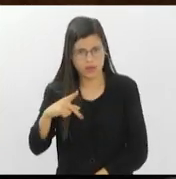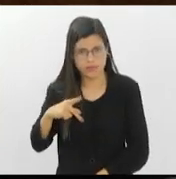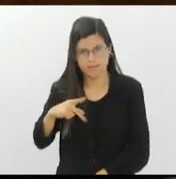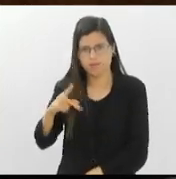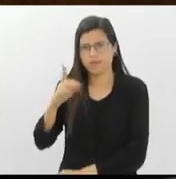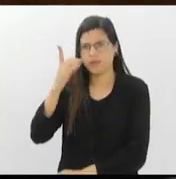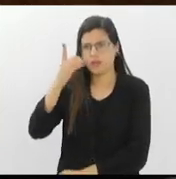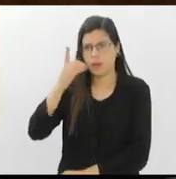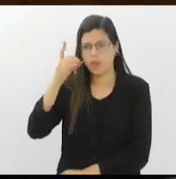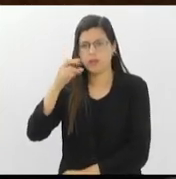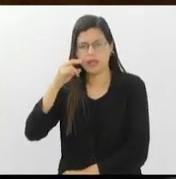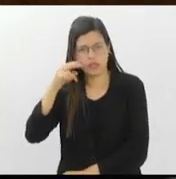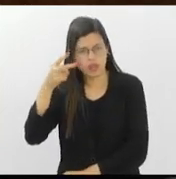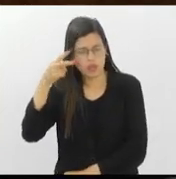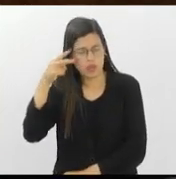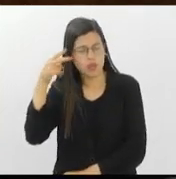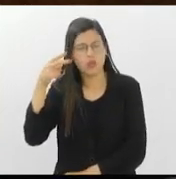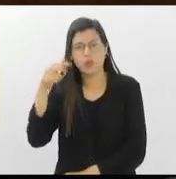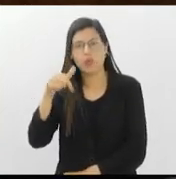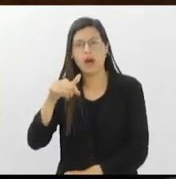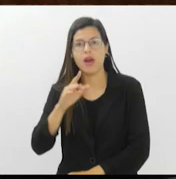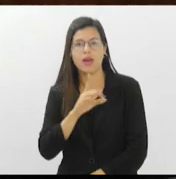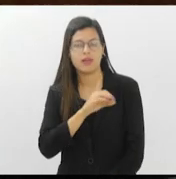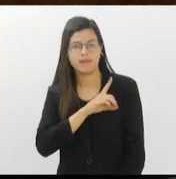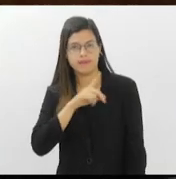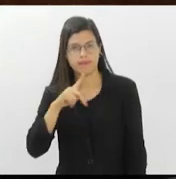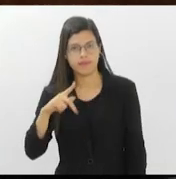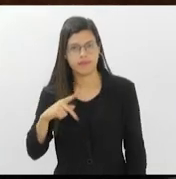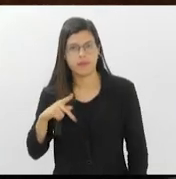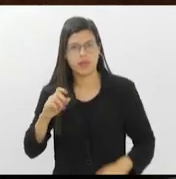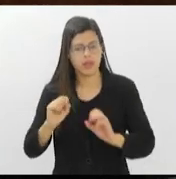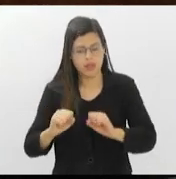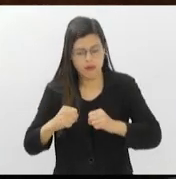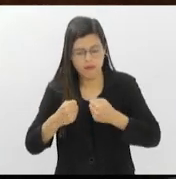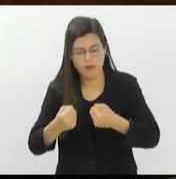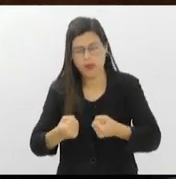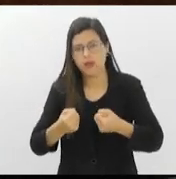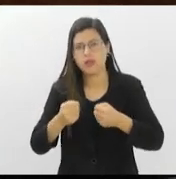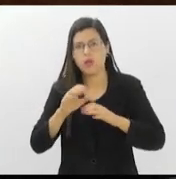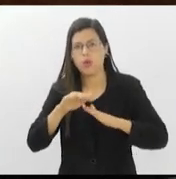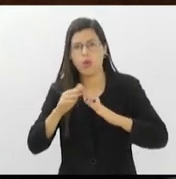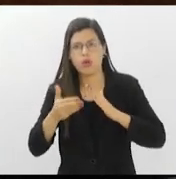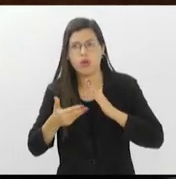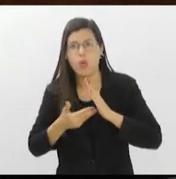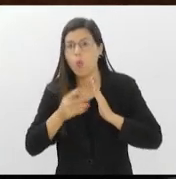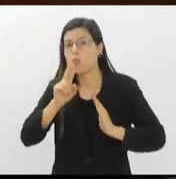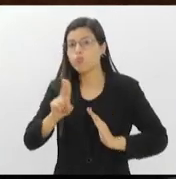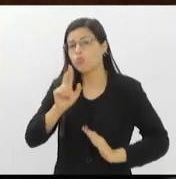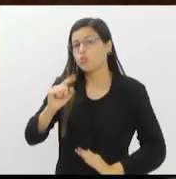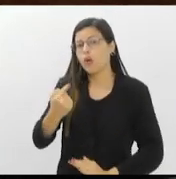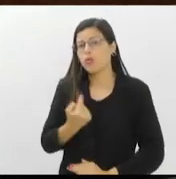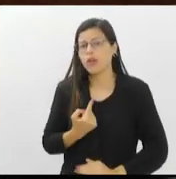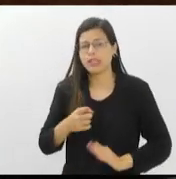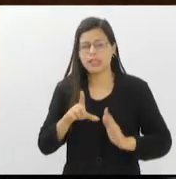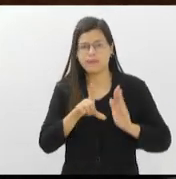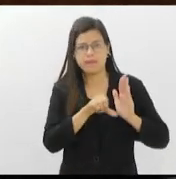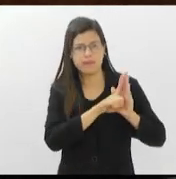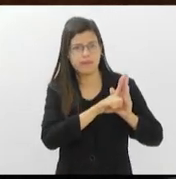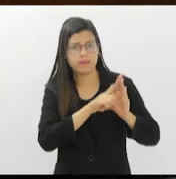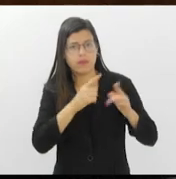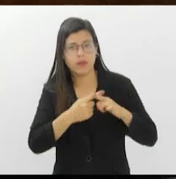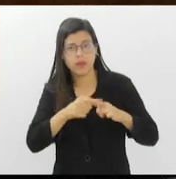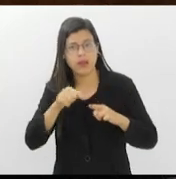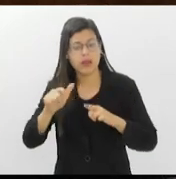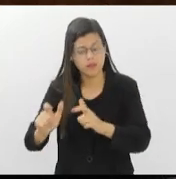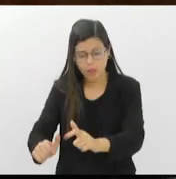Tiaju, a Defensoria do Rio, que foi defender os quilombolas, usou a nossa lei, porque eles estão lá há